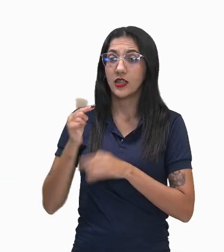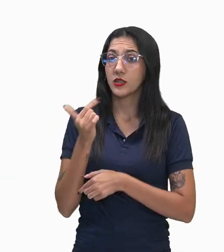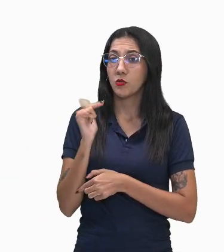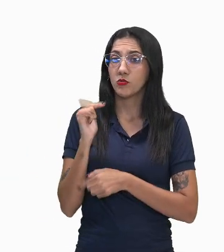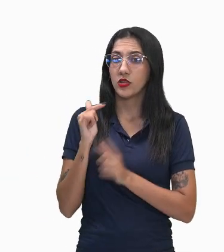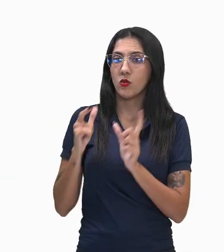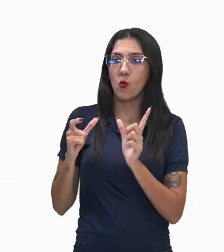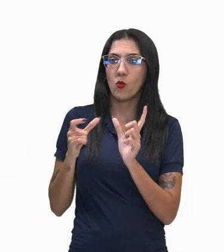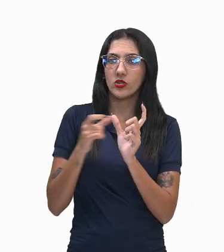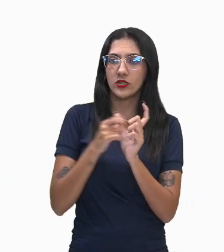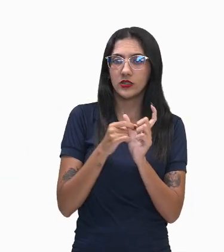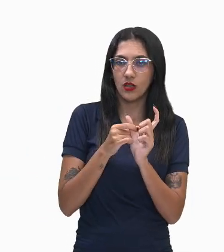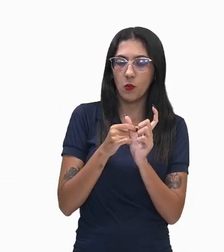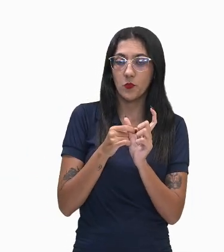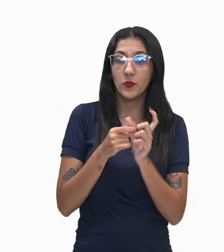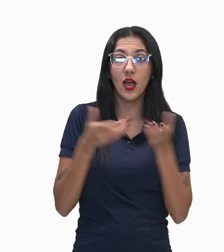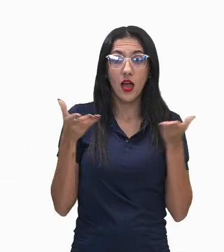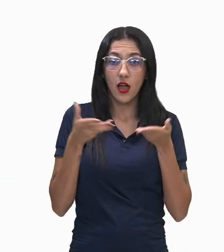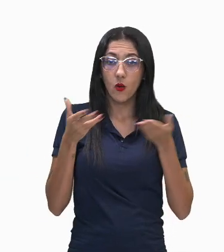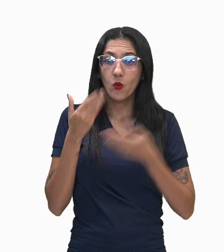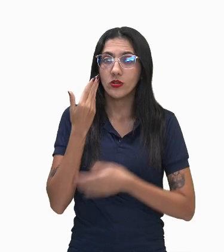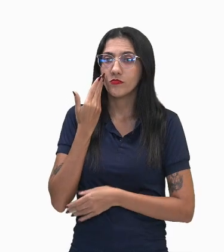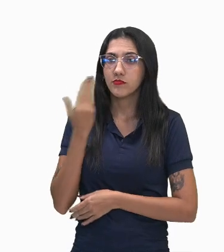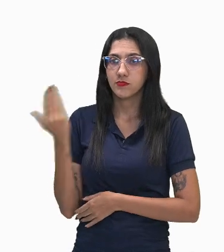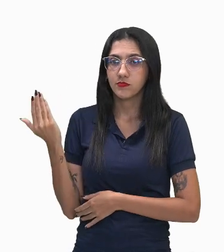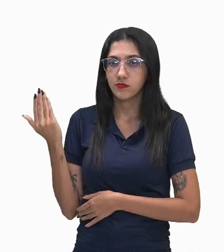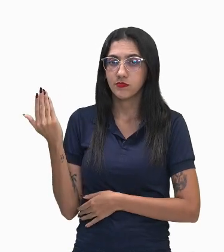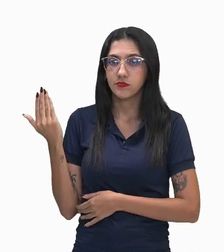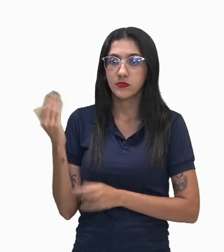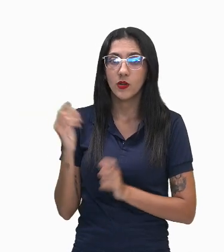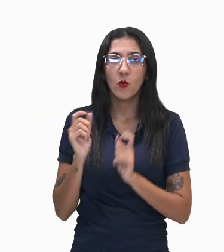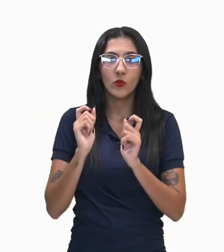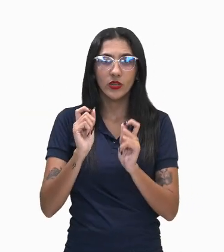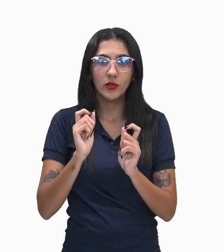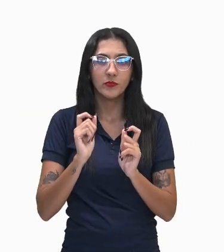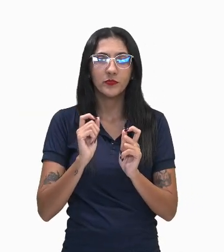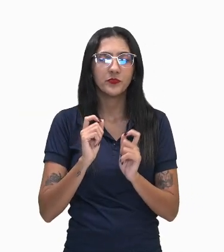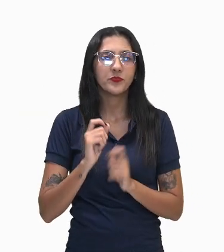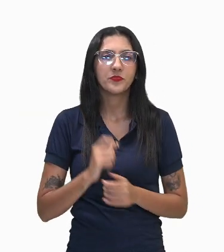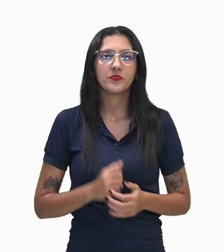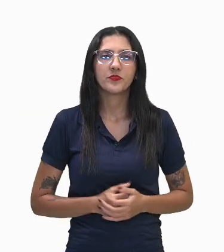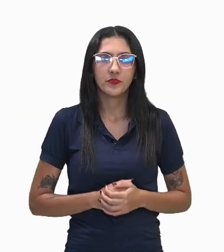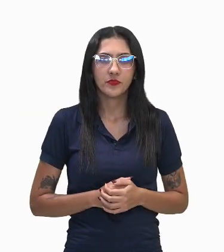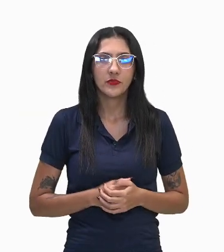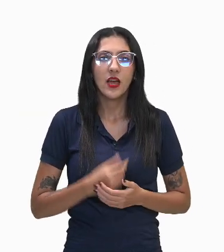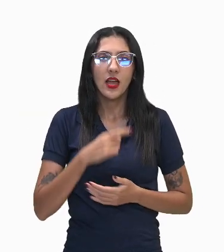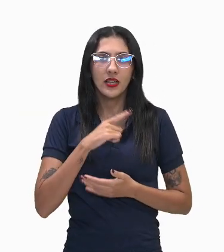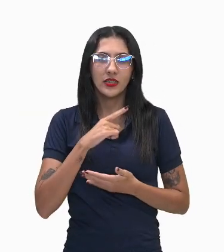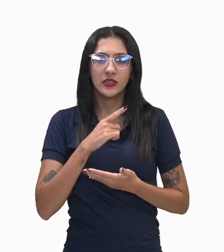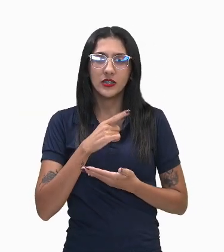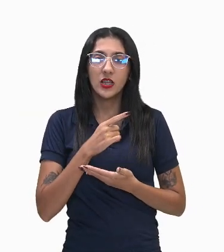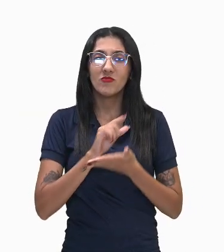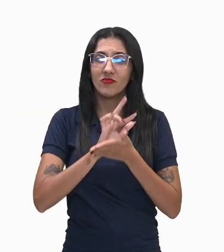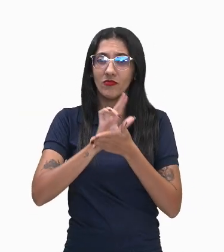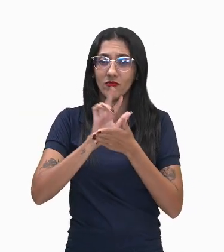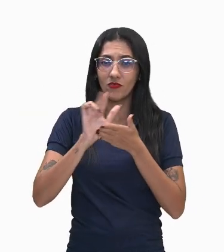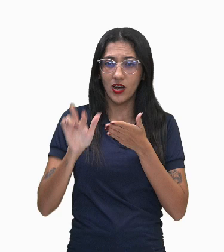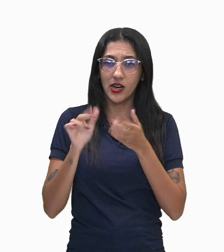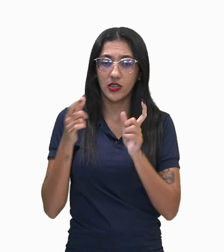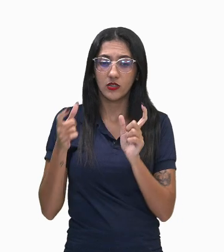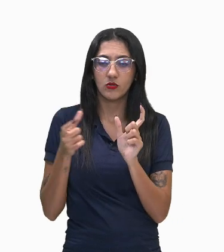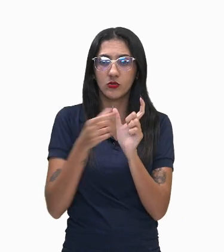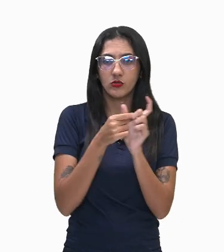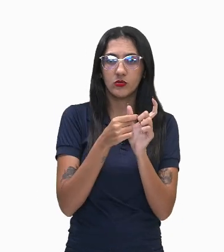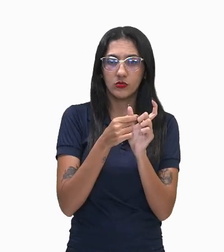conjunção, o polissíndeto é uma porção de conjunções dentro de um